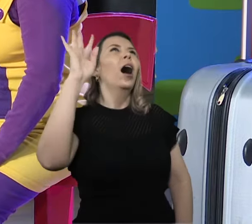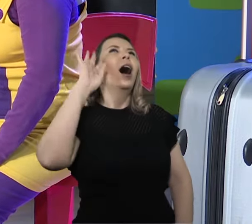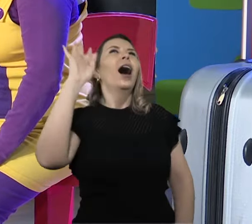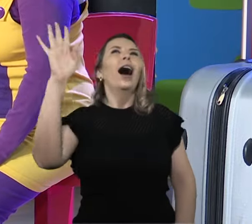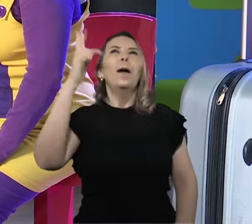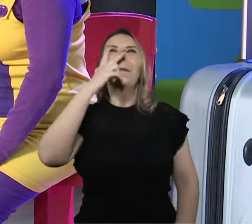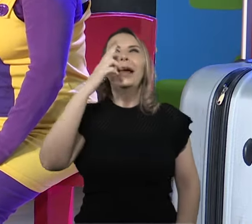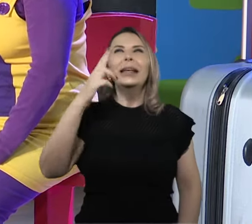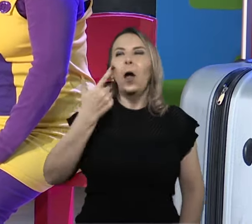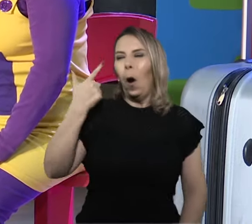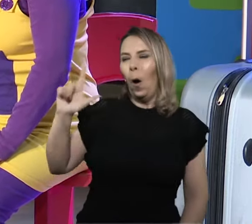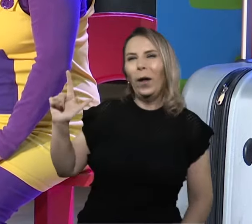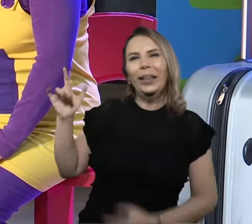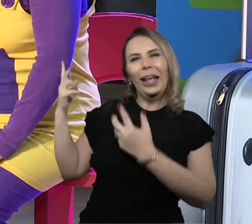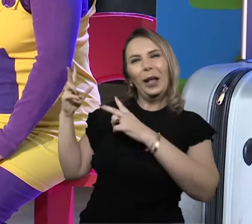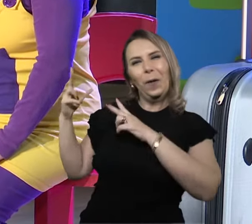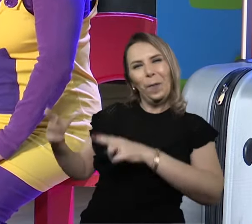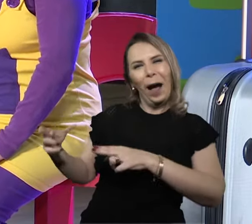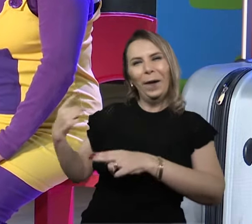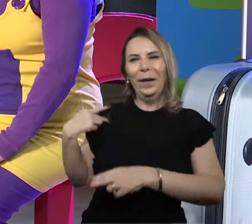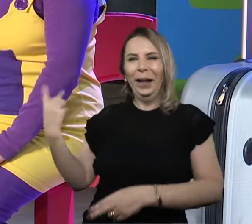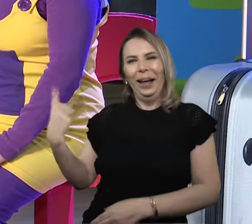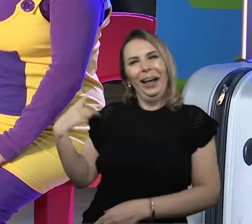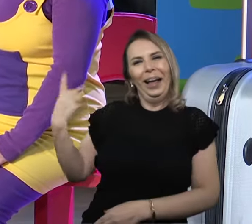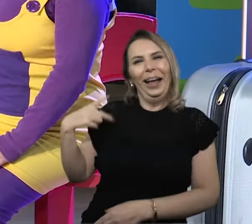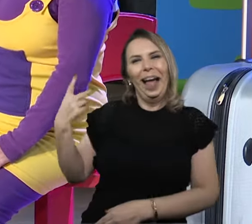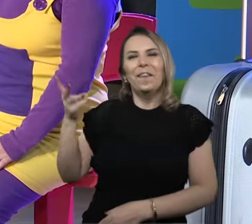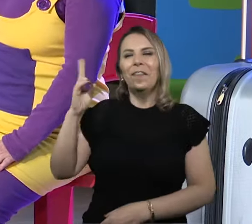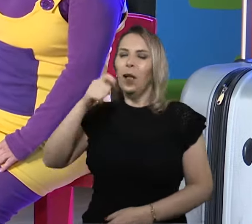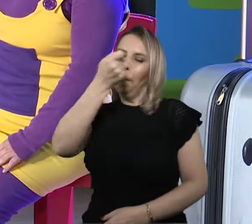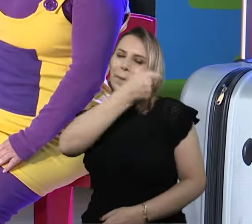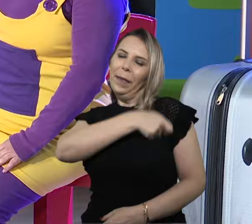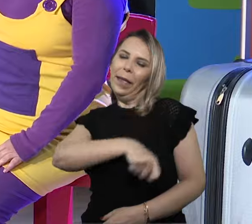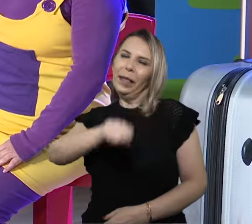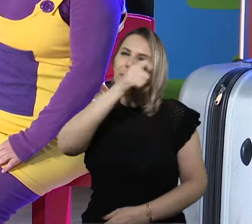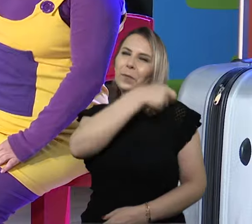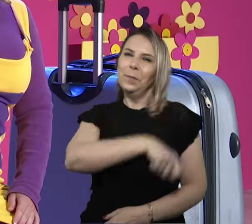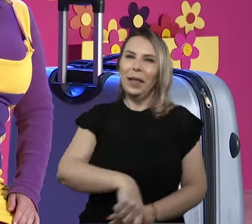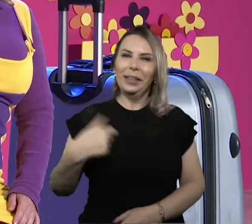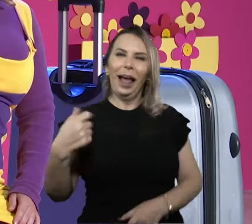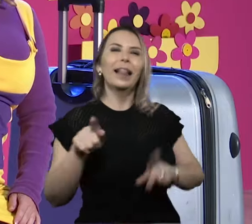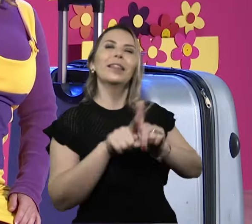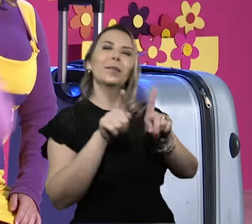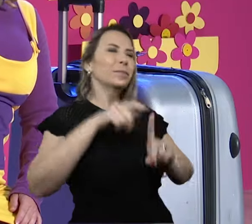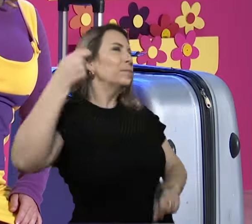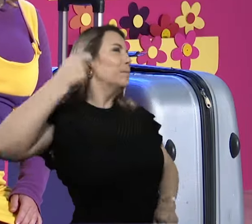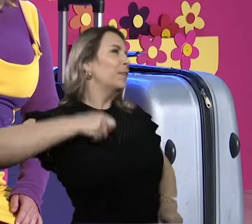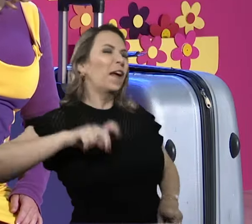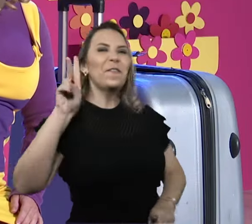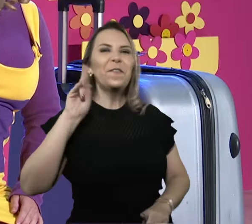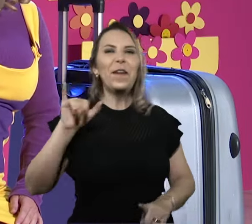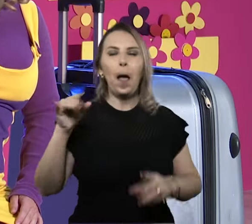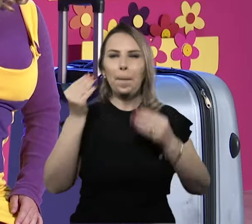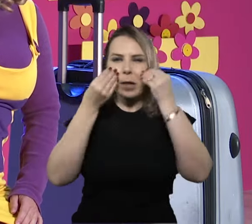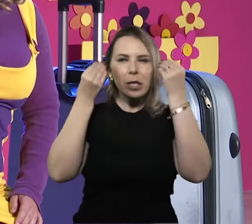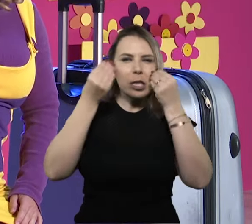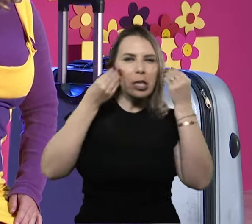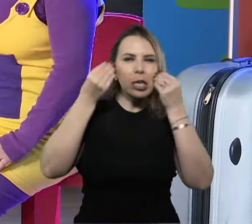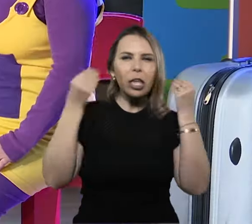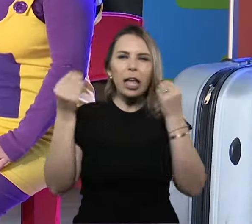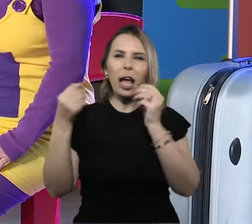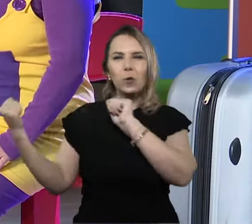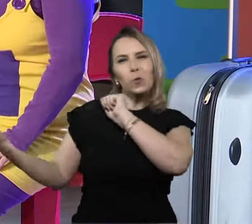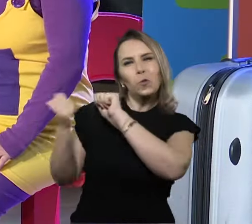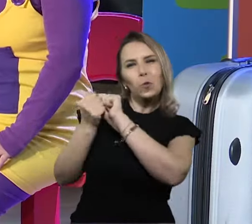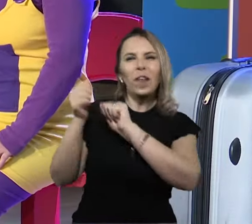Manu. Ai, outra Nadine aqui na vila. Aí a gente ia pentear o cabelo junto. A gente ia se maquiar